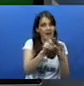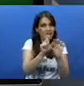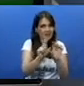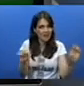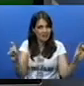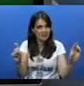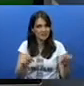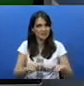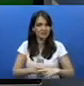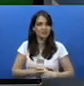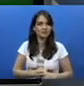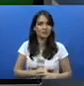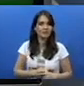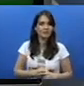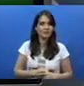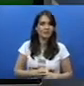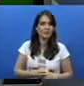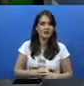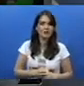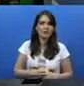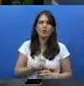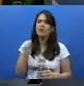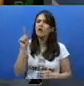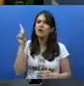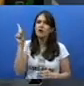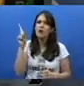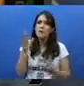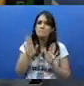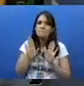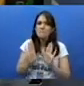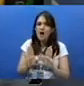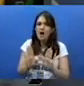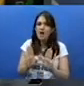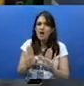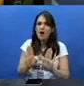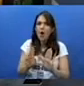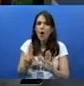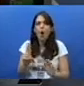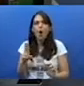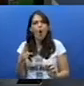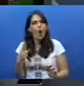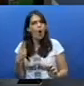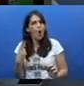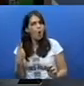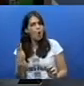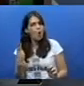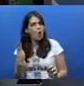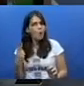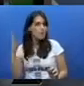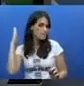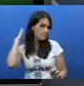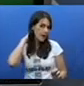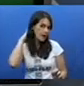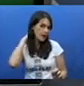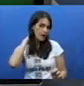para? Olha aqui. Deixa chorar, Maria. Então, como é que fica?